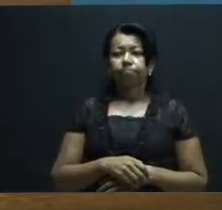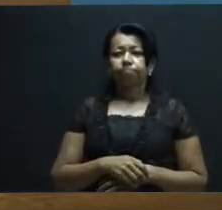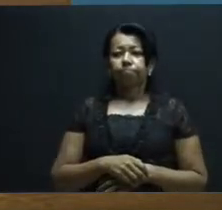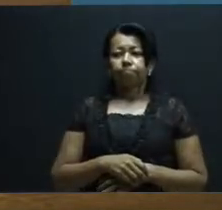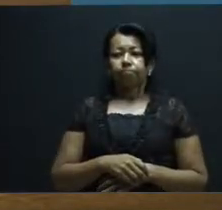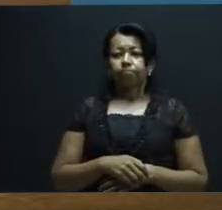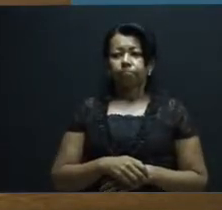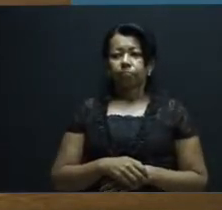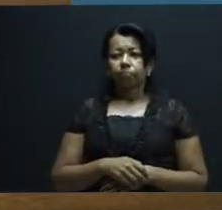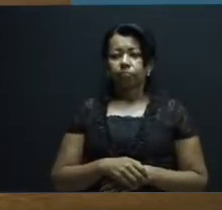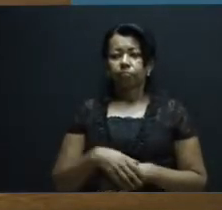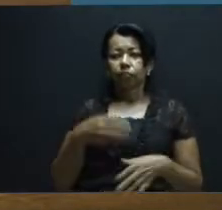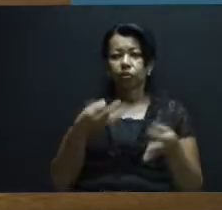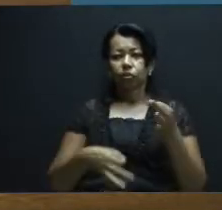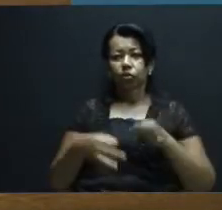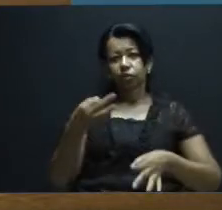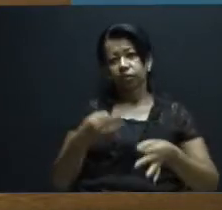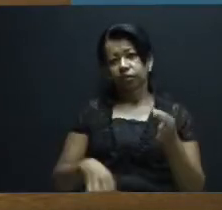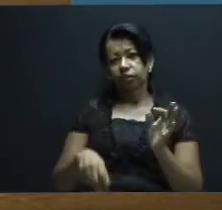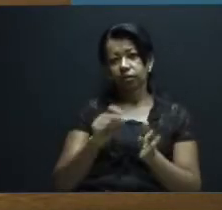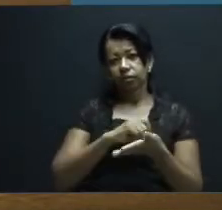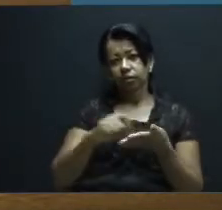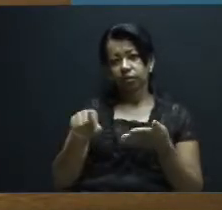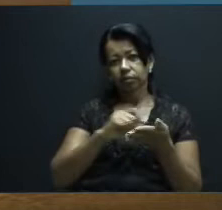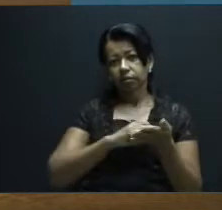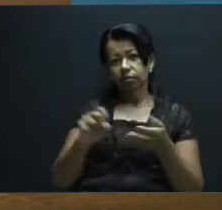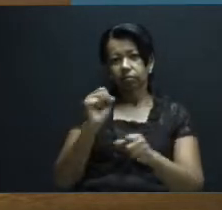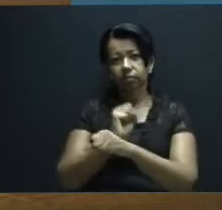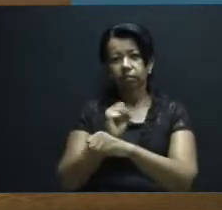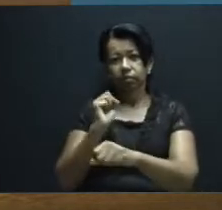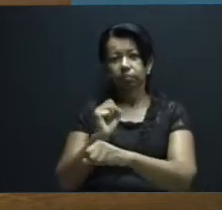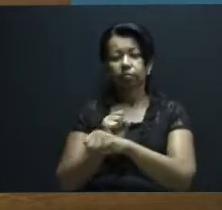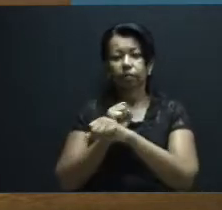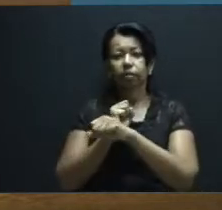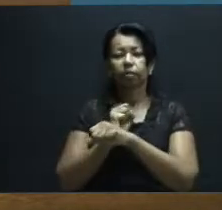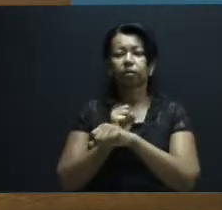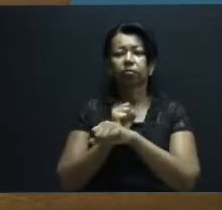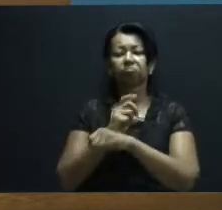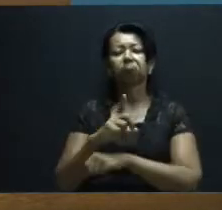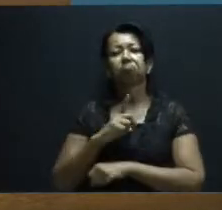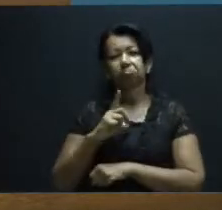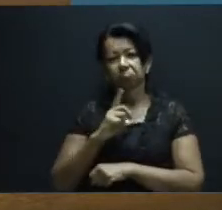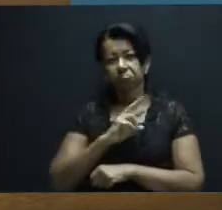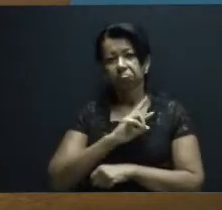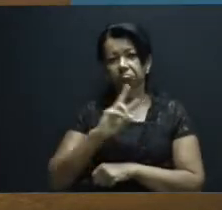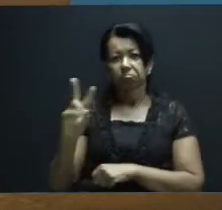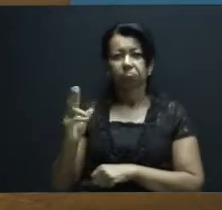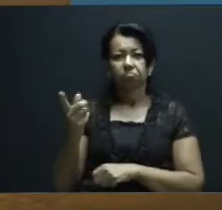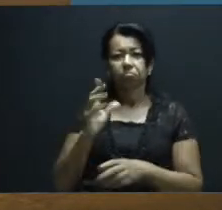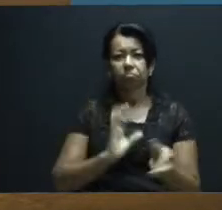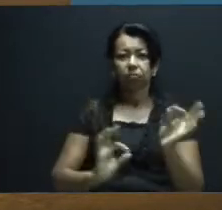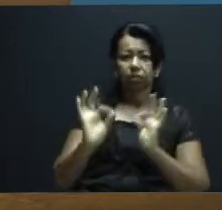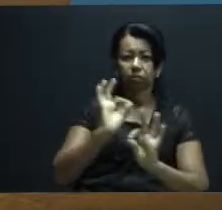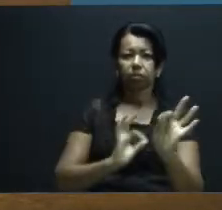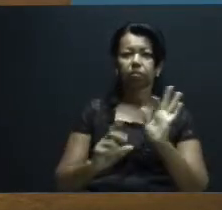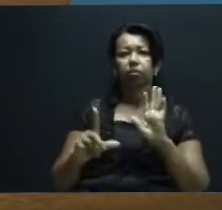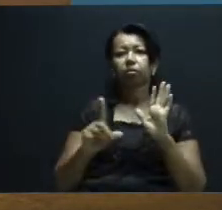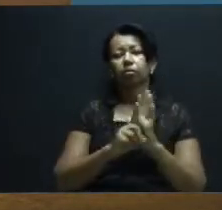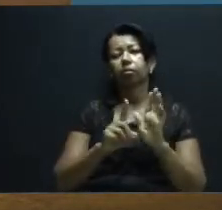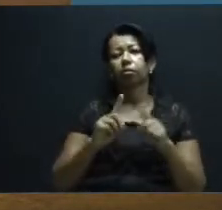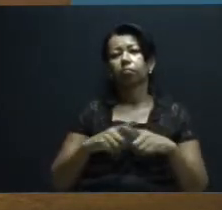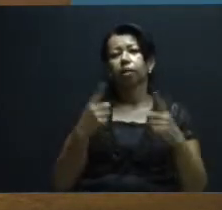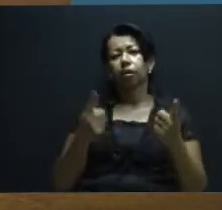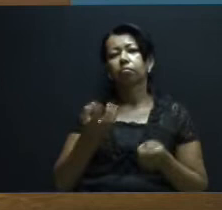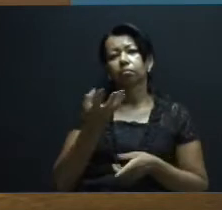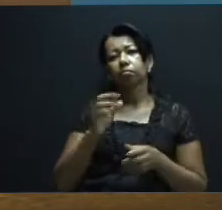de justiça e redação esperam que tenha este é se essa recomposição esse projeto de lei porém eu